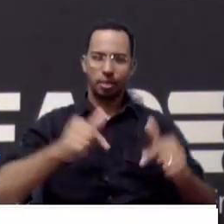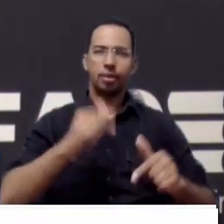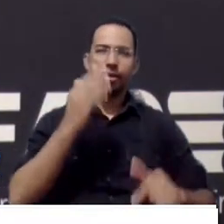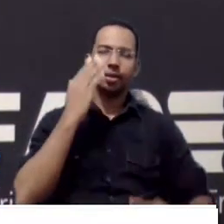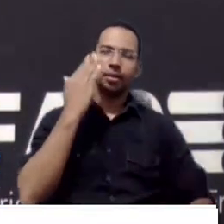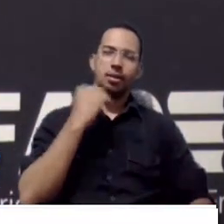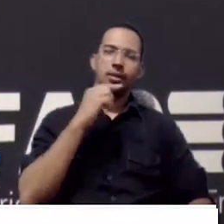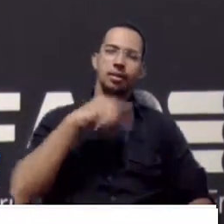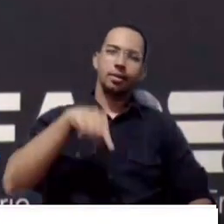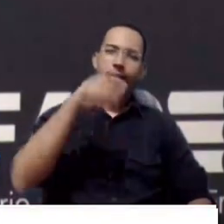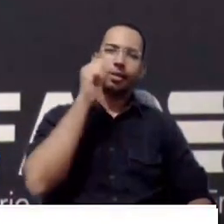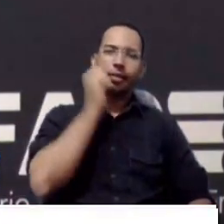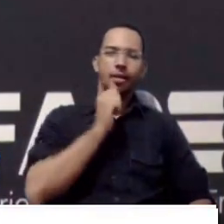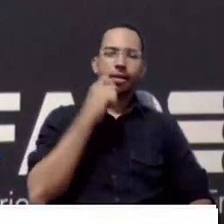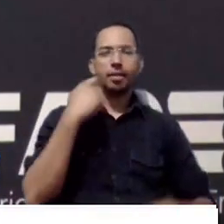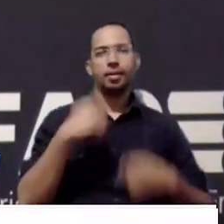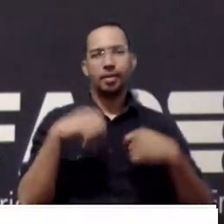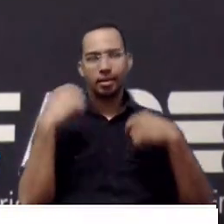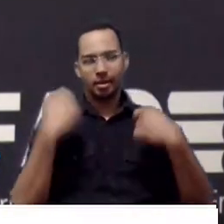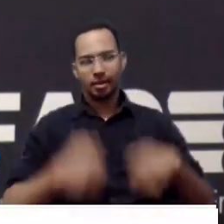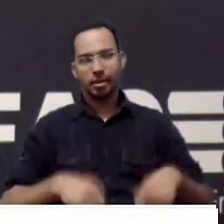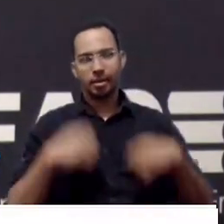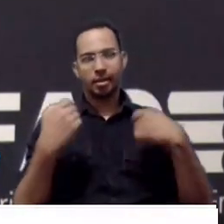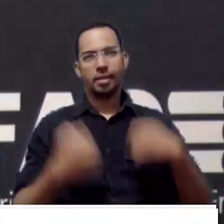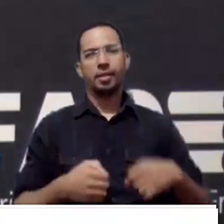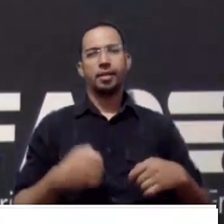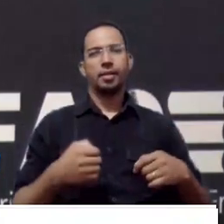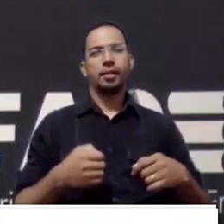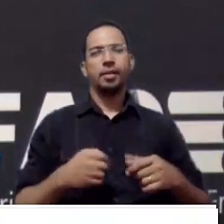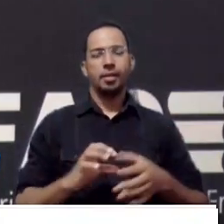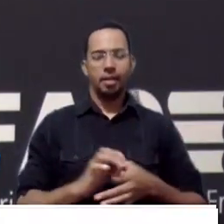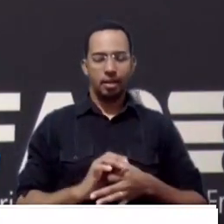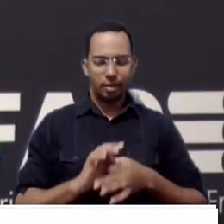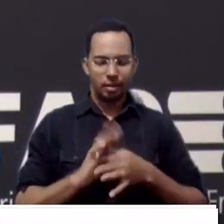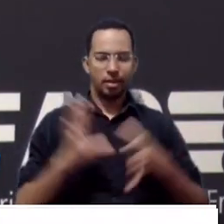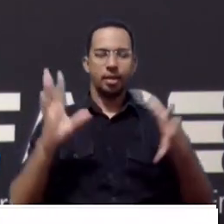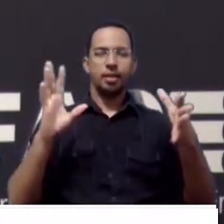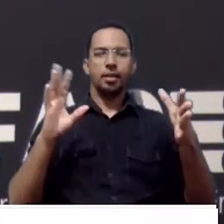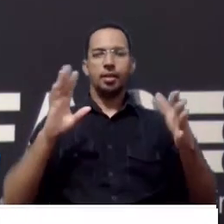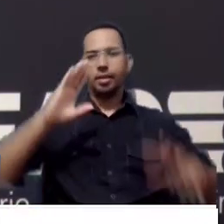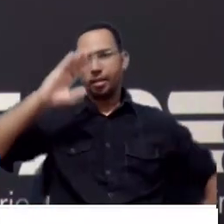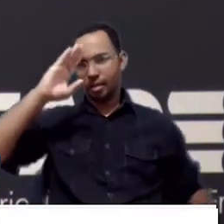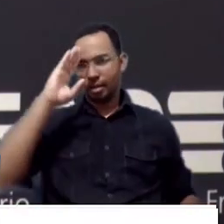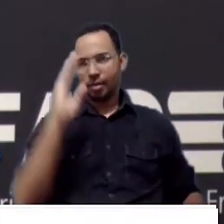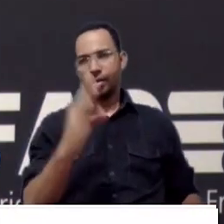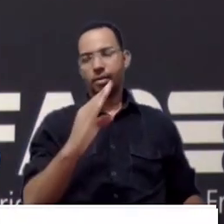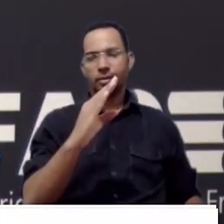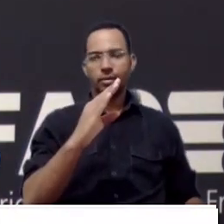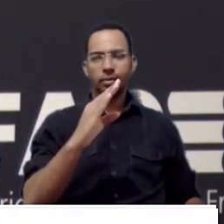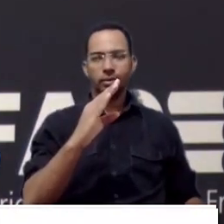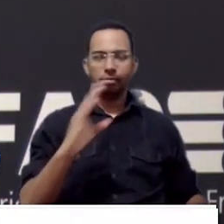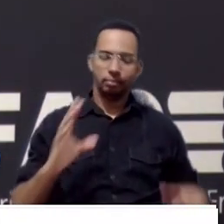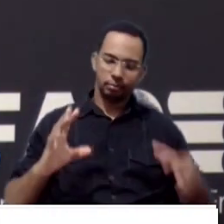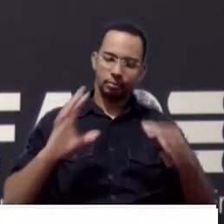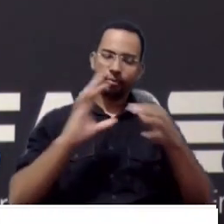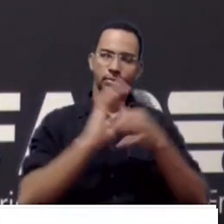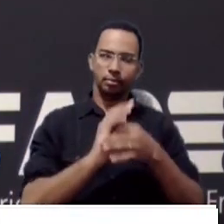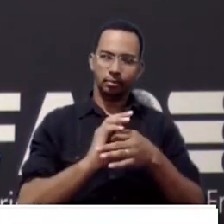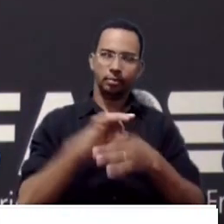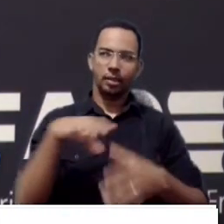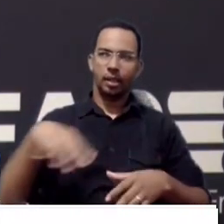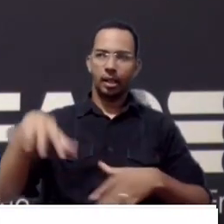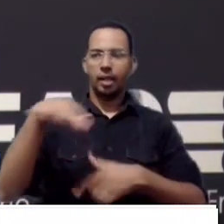precisam de igualdade, principalmente ligado ao mercado de